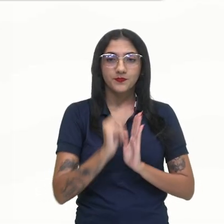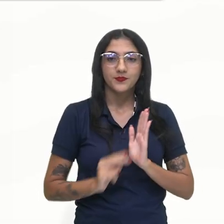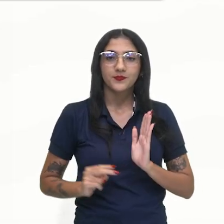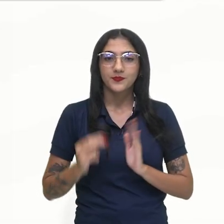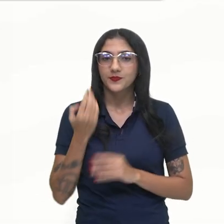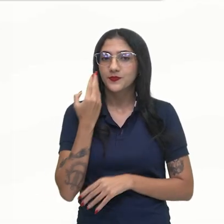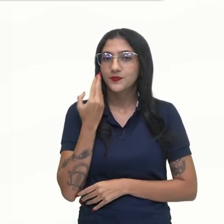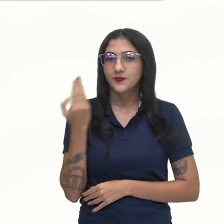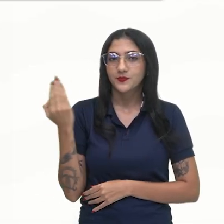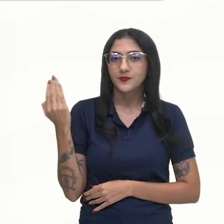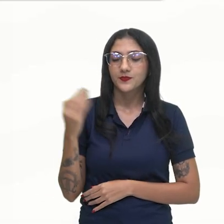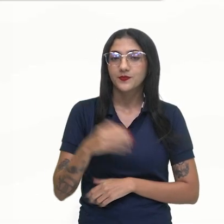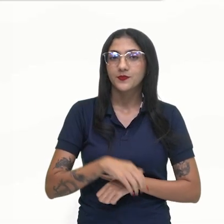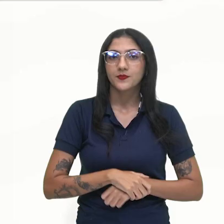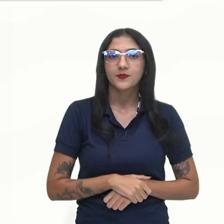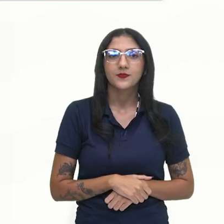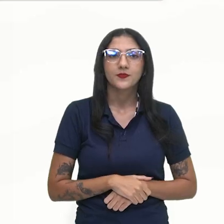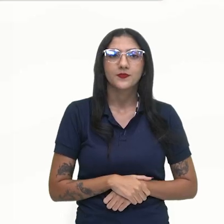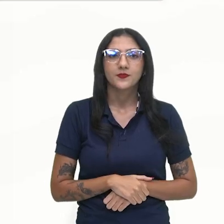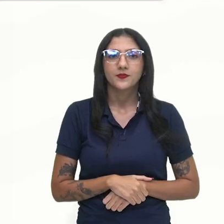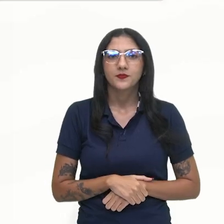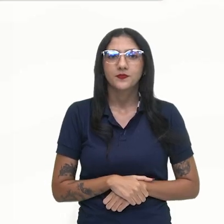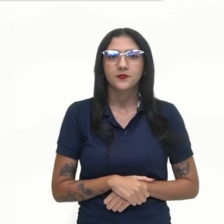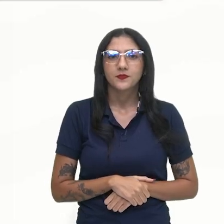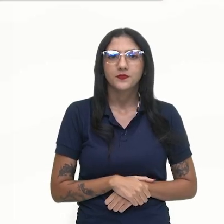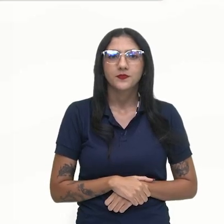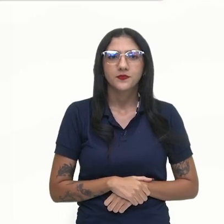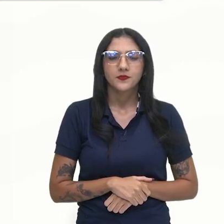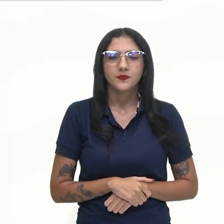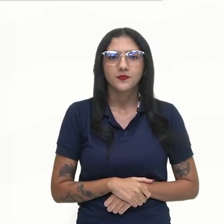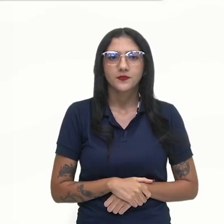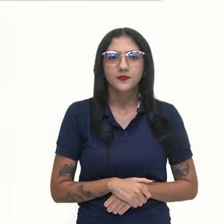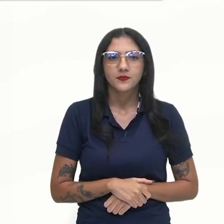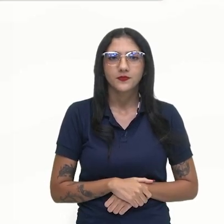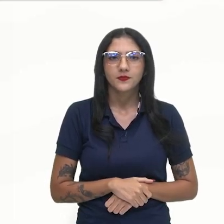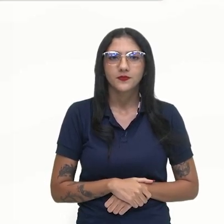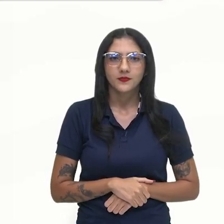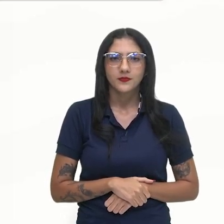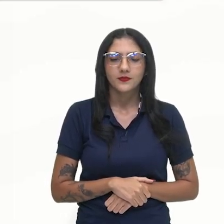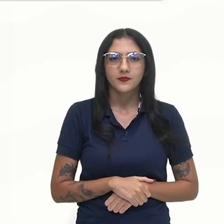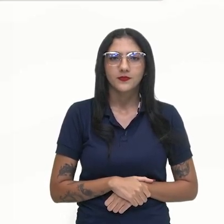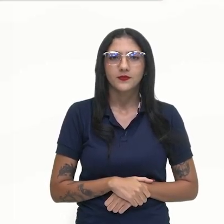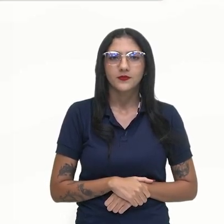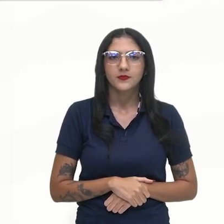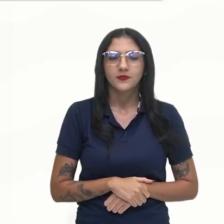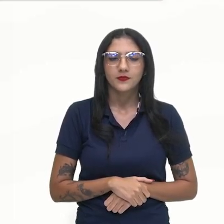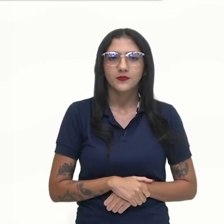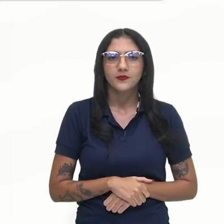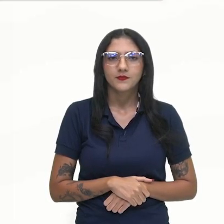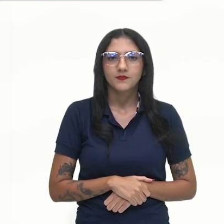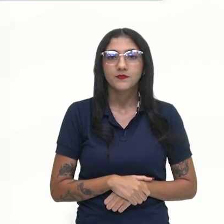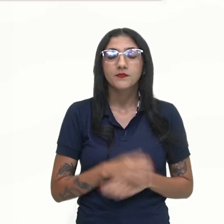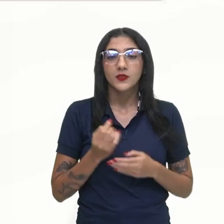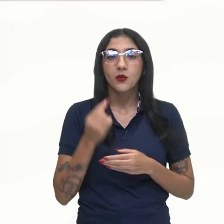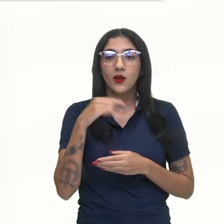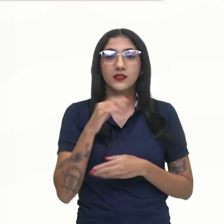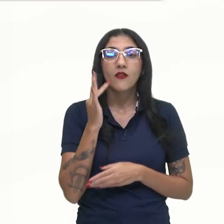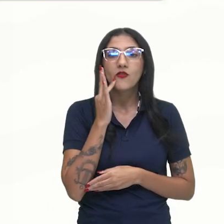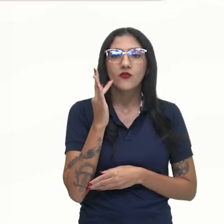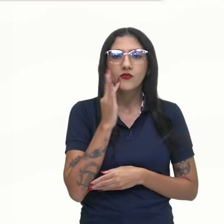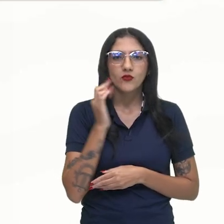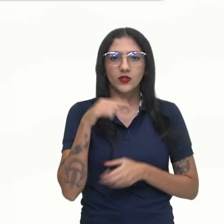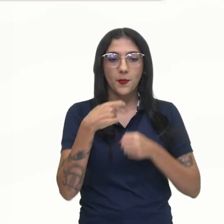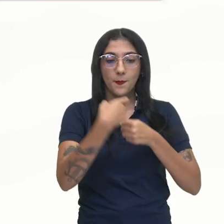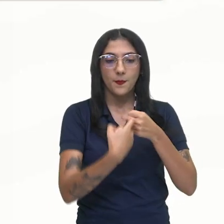With sticky and frivolous pulp, rich in vitamin A. Então, tucumã ele é rico